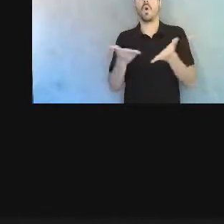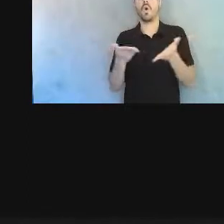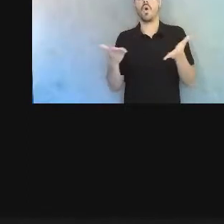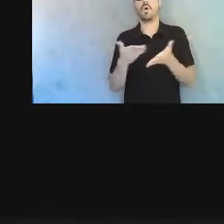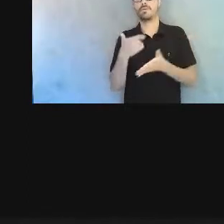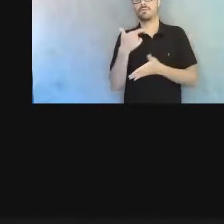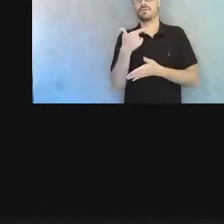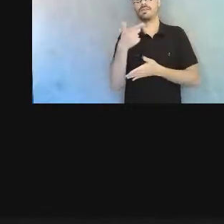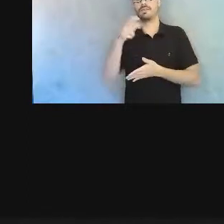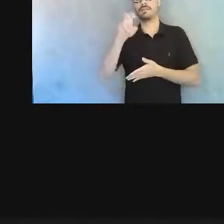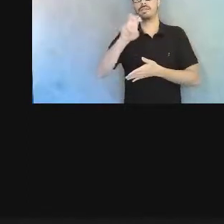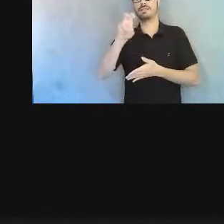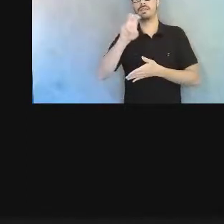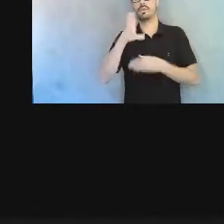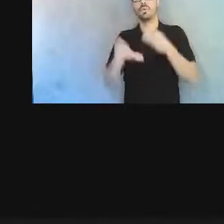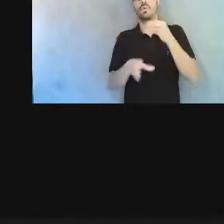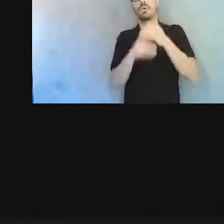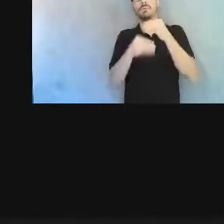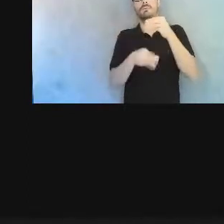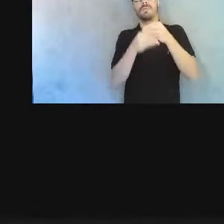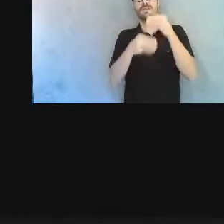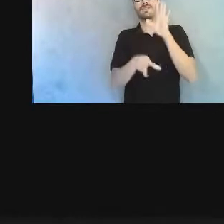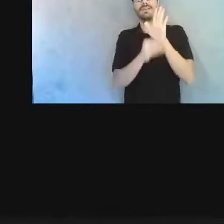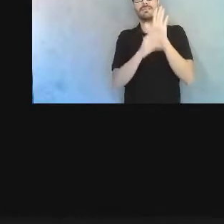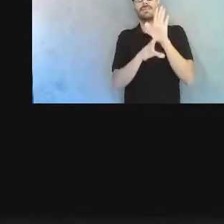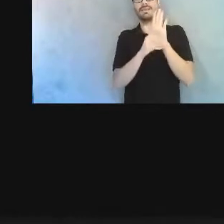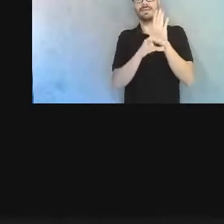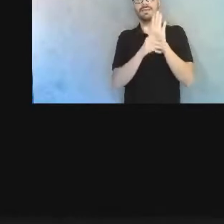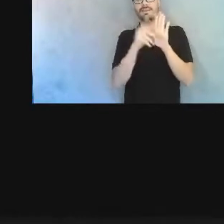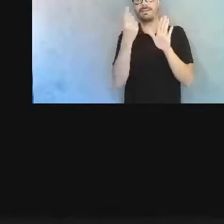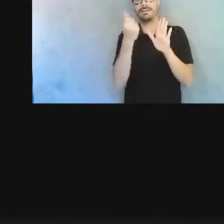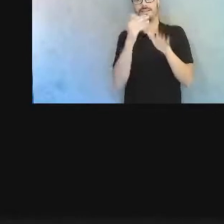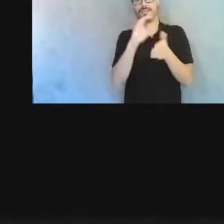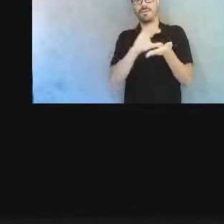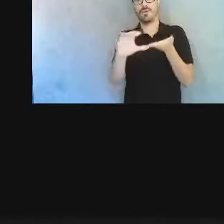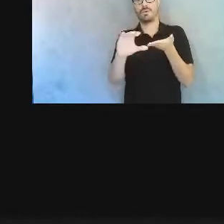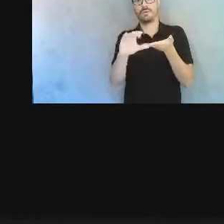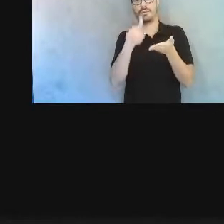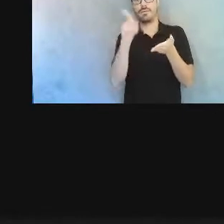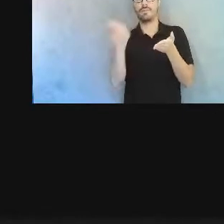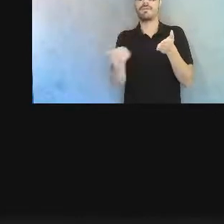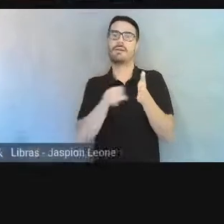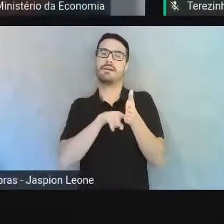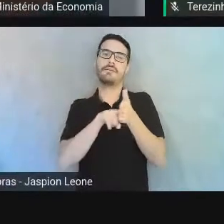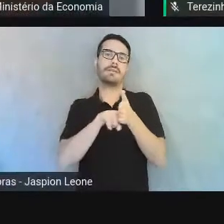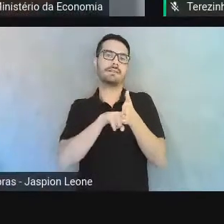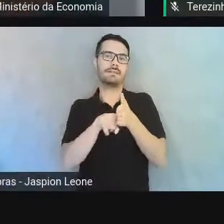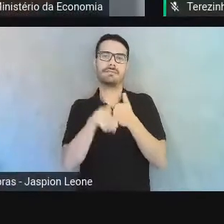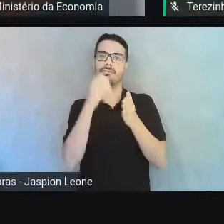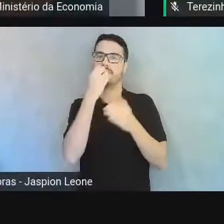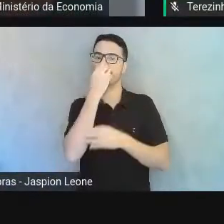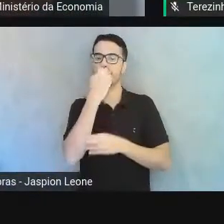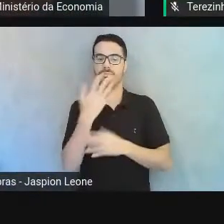por parlamentar. E isso é um prato cheio para pesquisa,